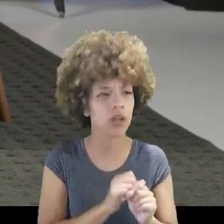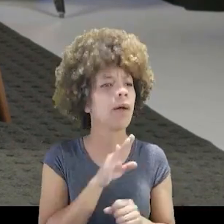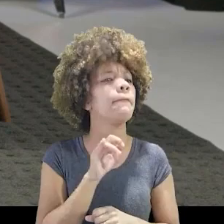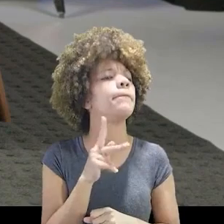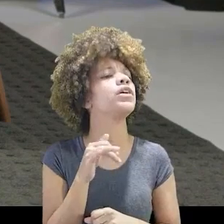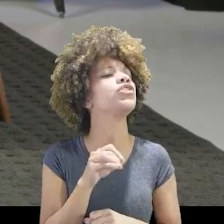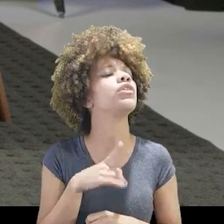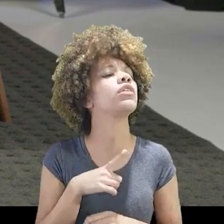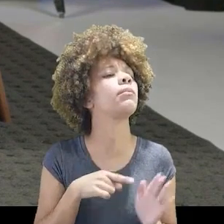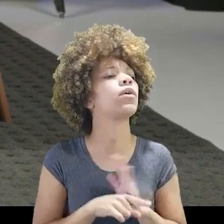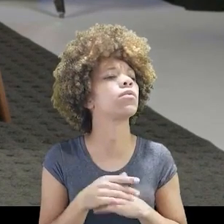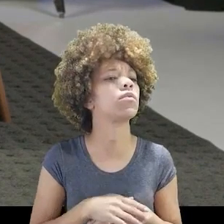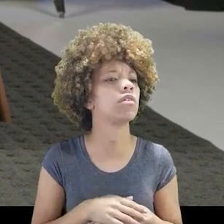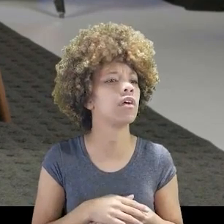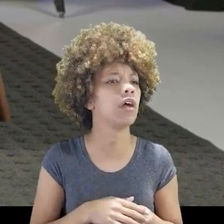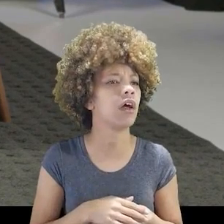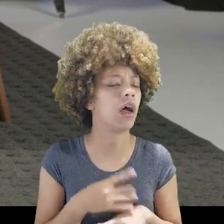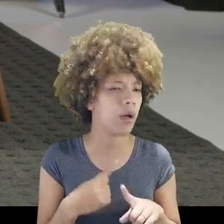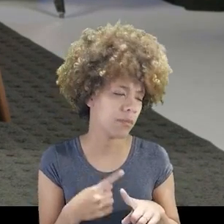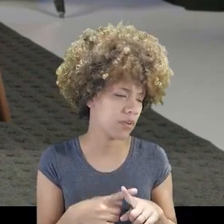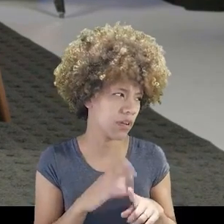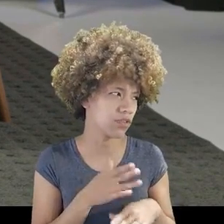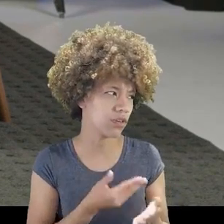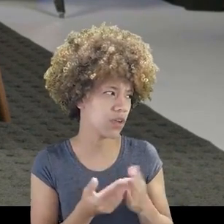ali E aí